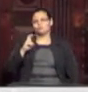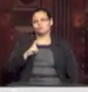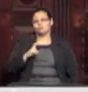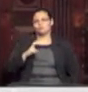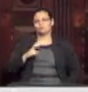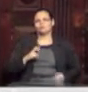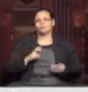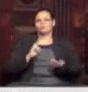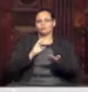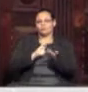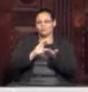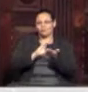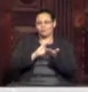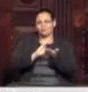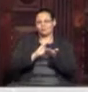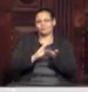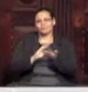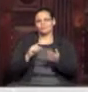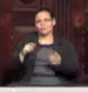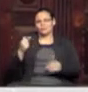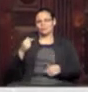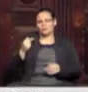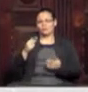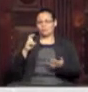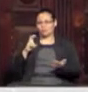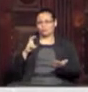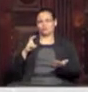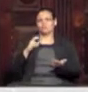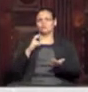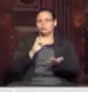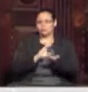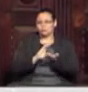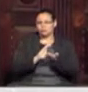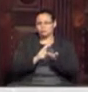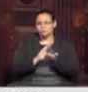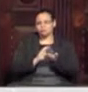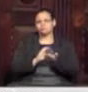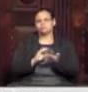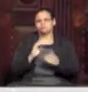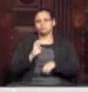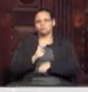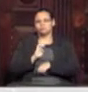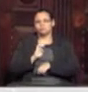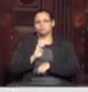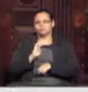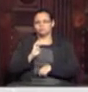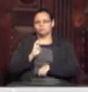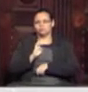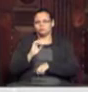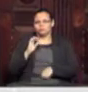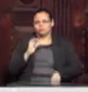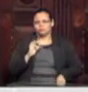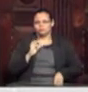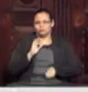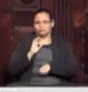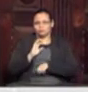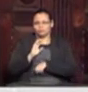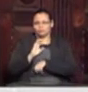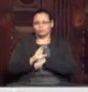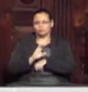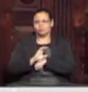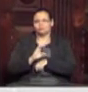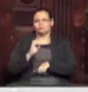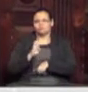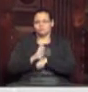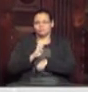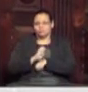dos 7 conselheiros do Tribunal de Contas do Estado foram presos a partir da delação premiada